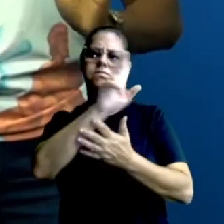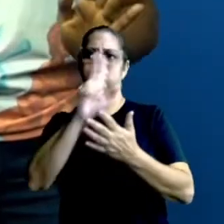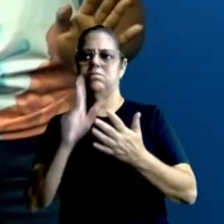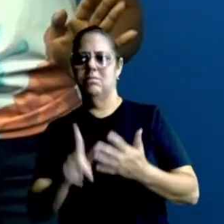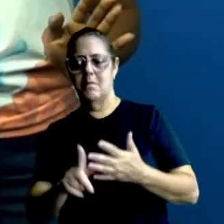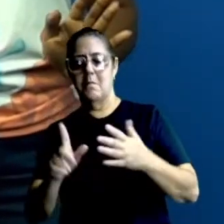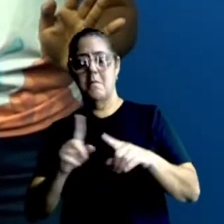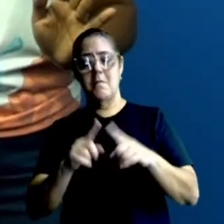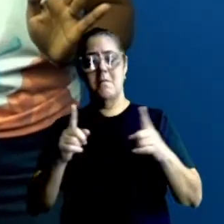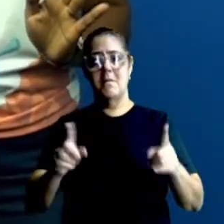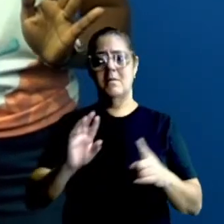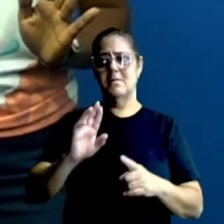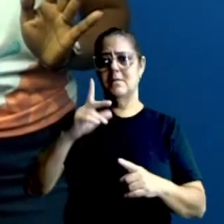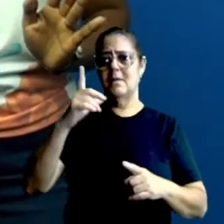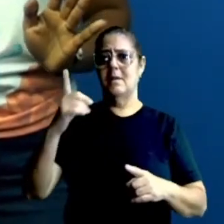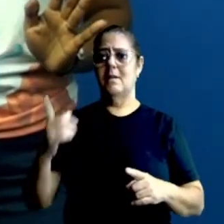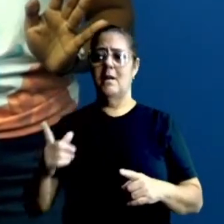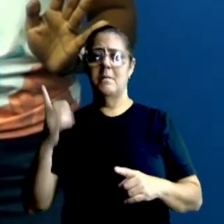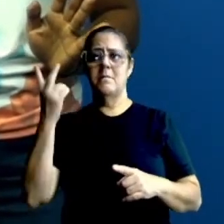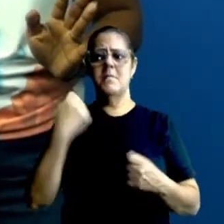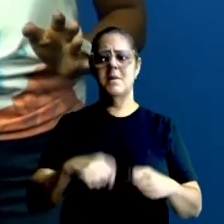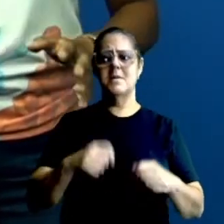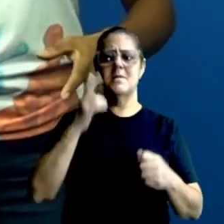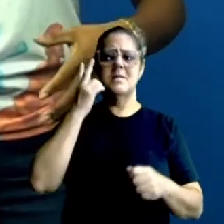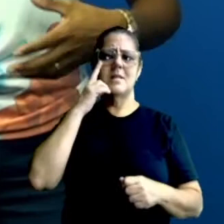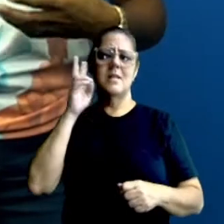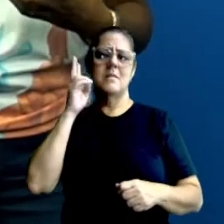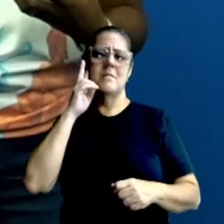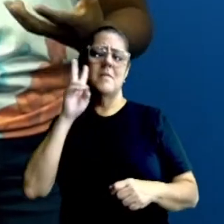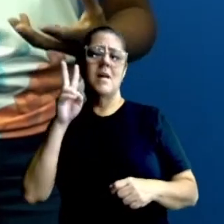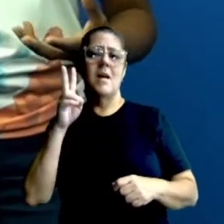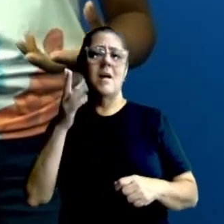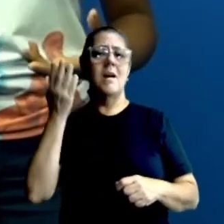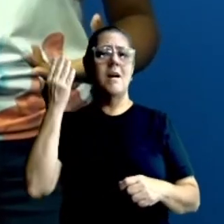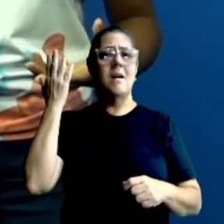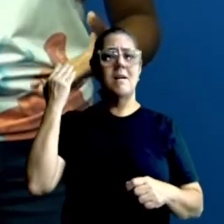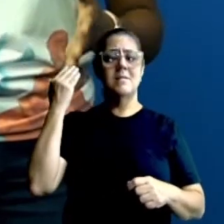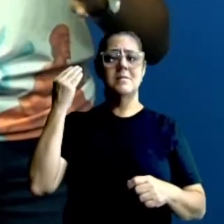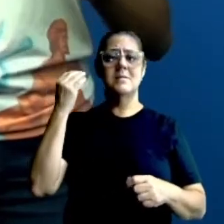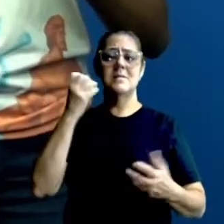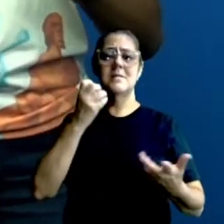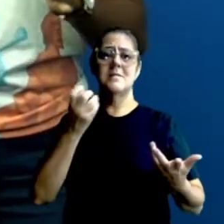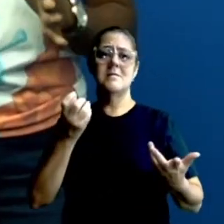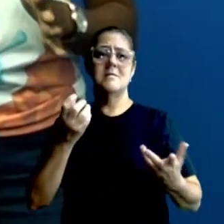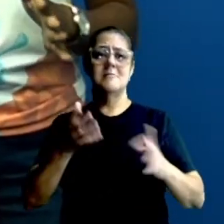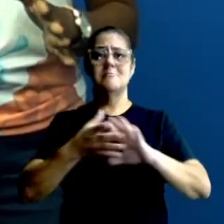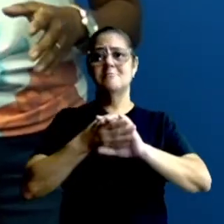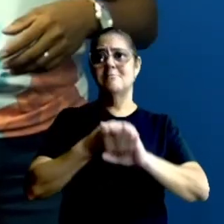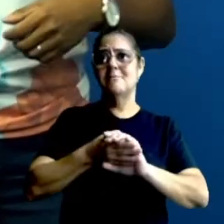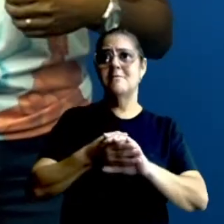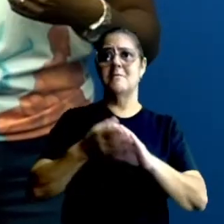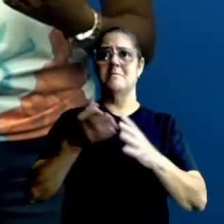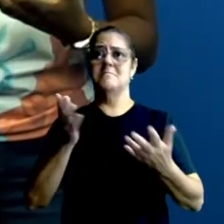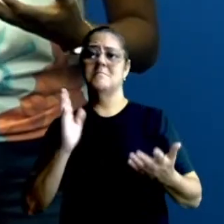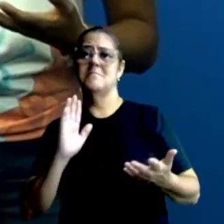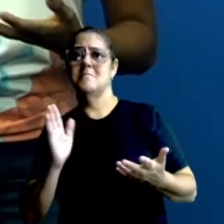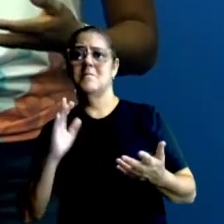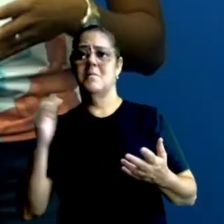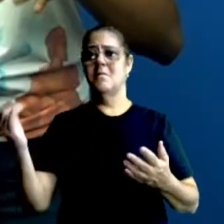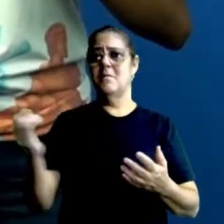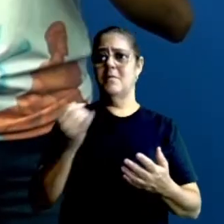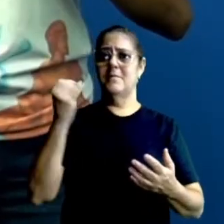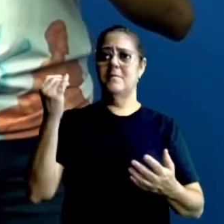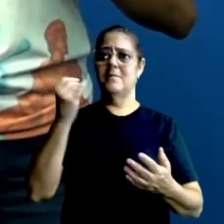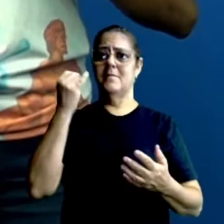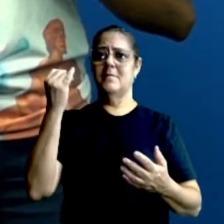várias mas claro acho que precisa sempre lembrar do que tá aquelas saudações porque são necessárias a gente